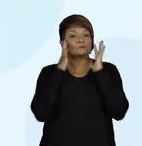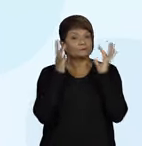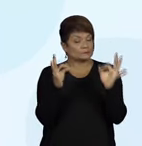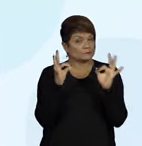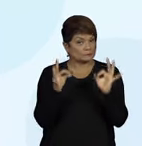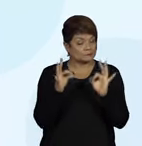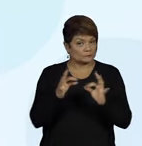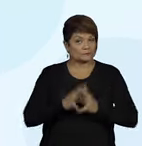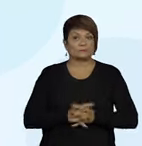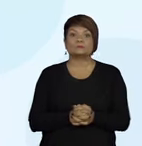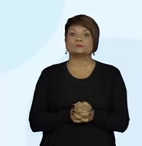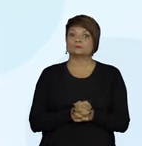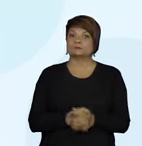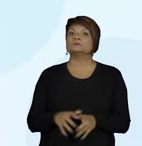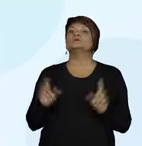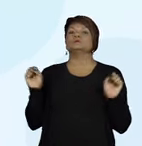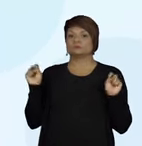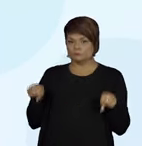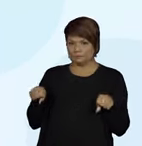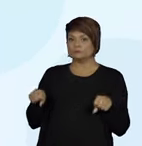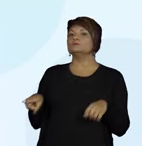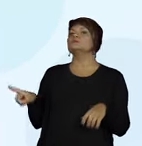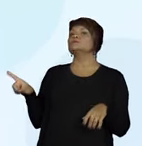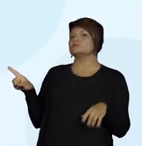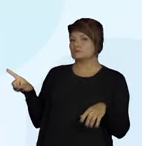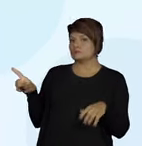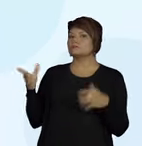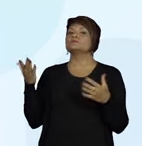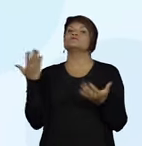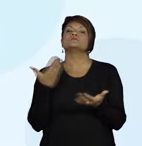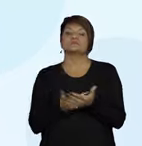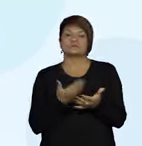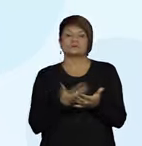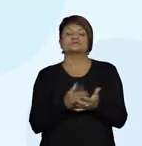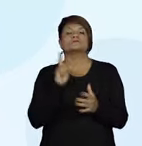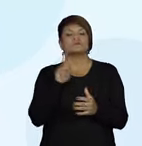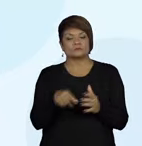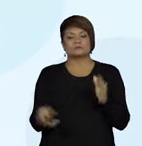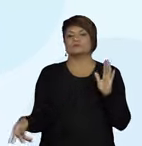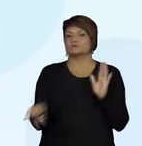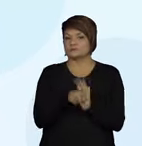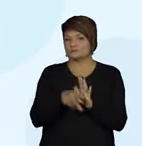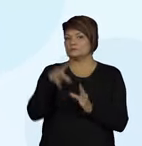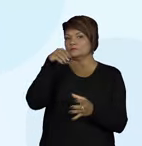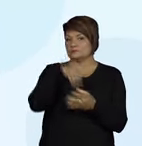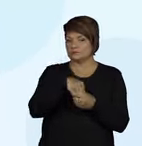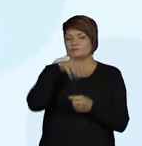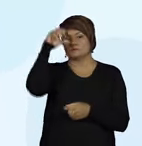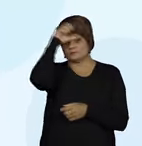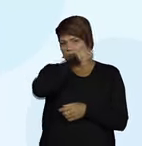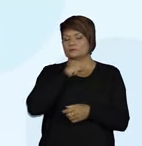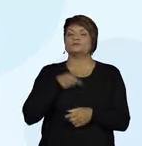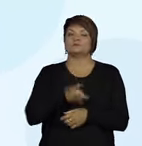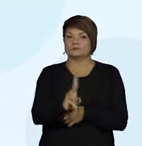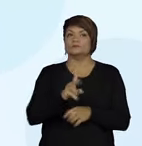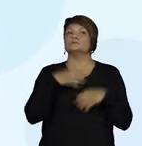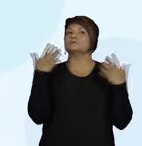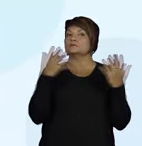sim, essa aula é do Aprender Sempre, tá bom? Então, o título da